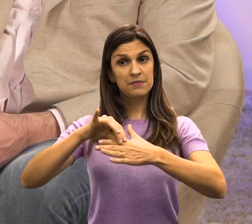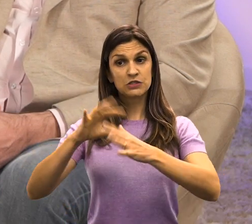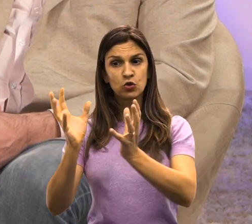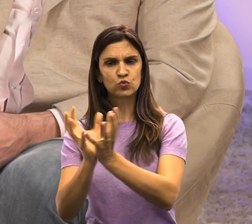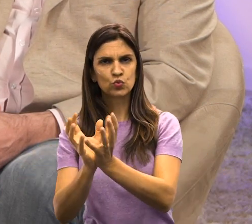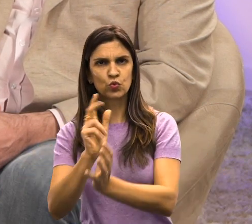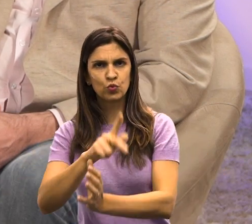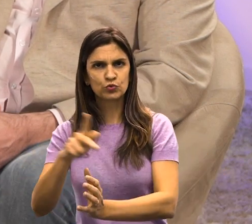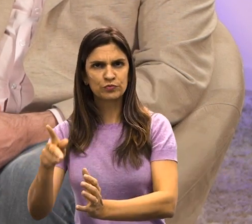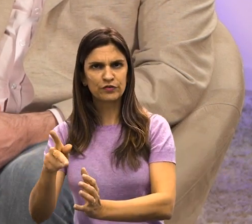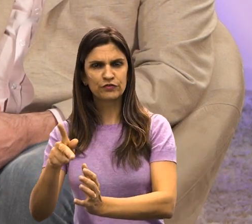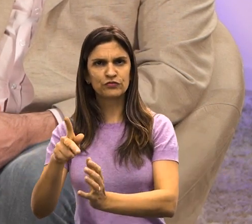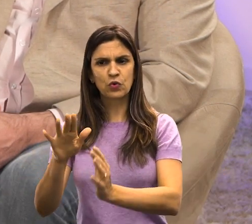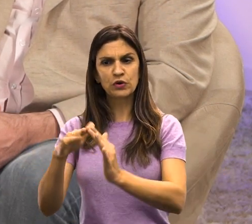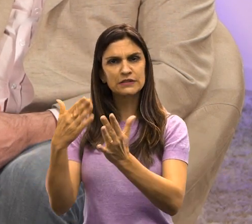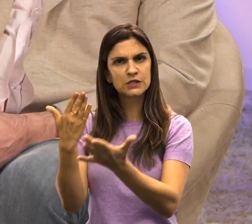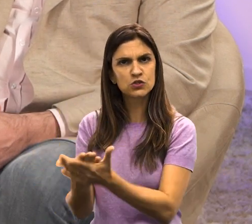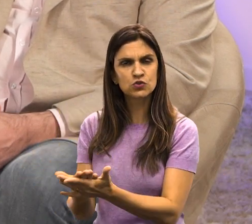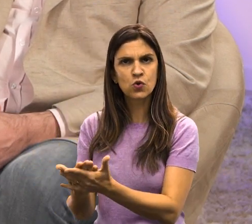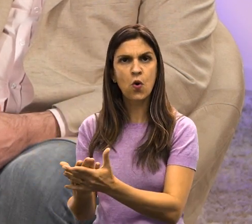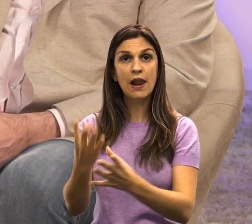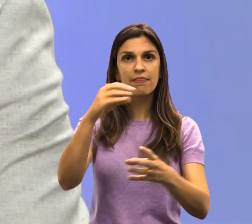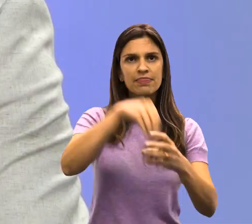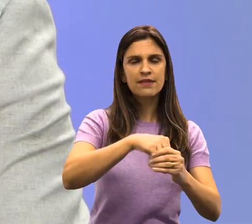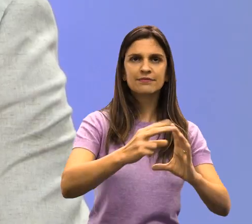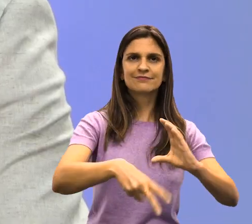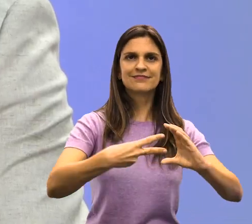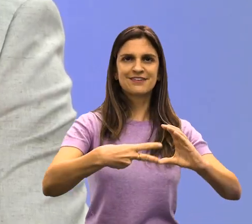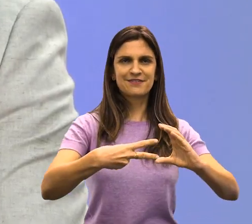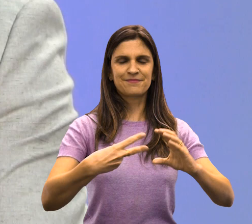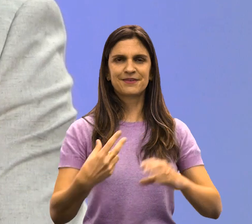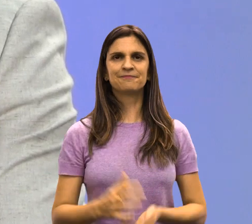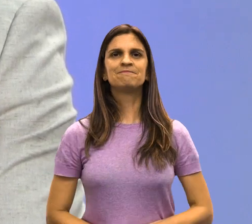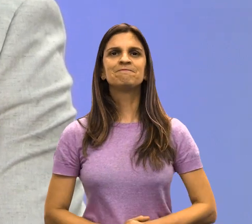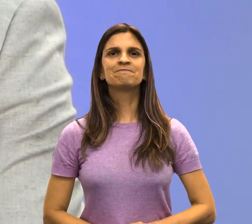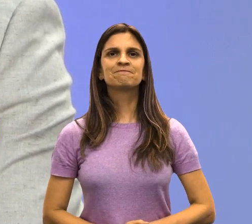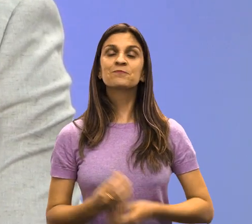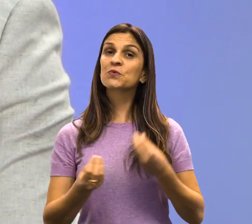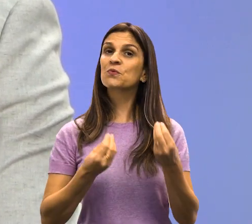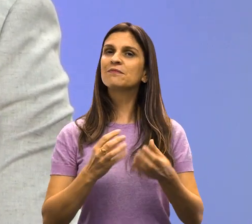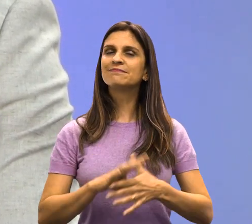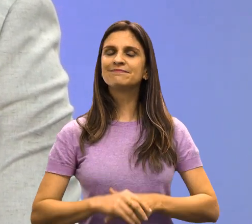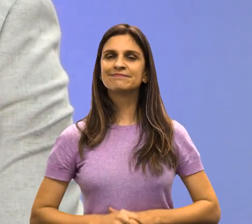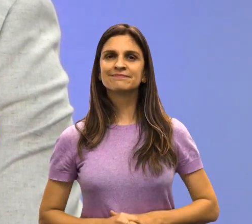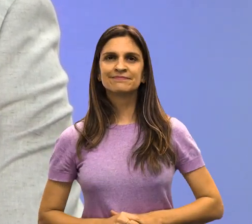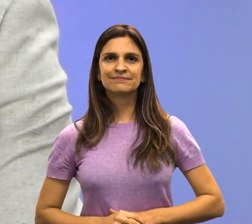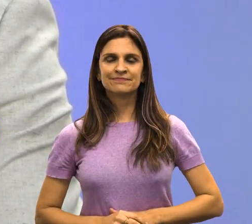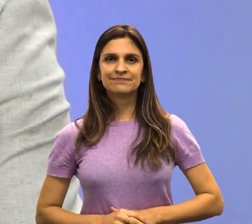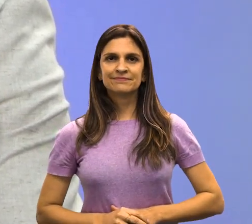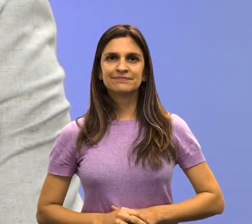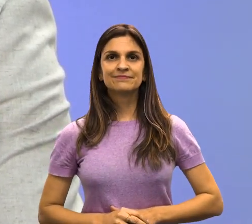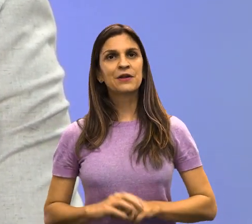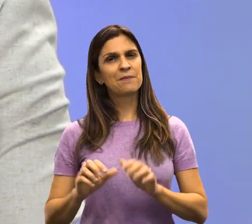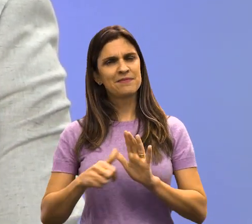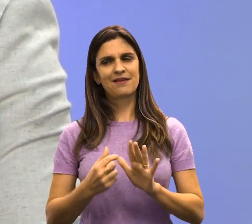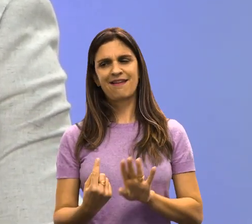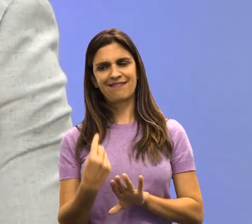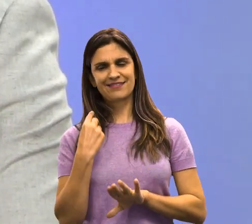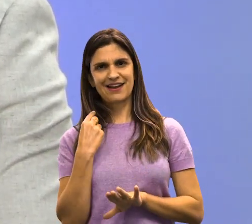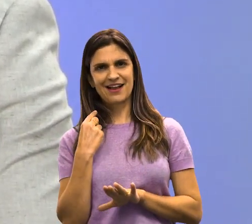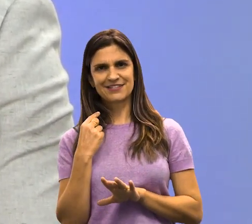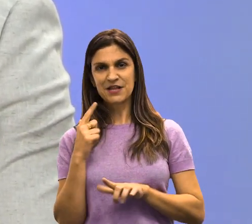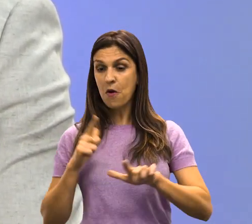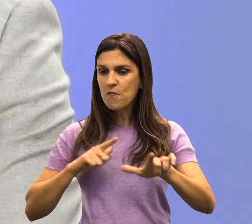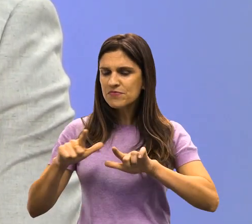da categoria dentro do Legislativo Municipal? Muito bem. Primeiro, quando ainda em sala de